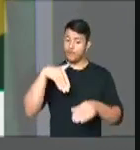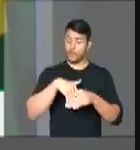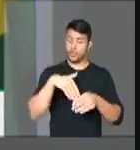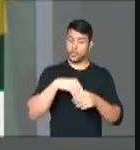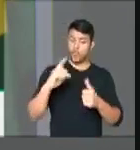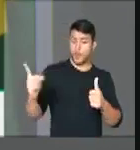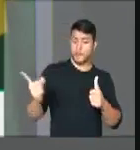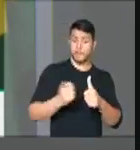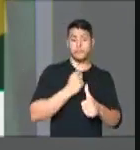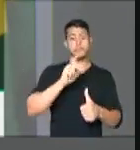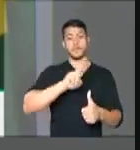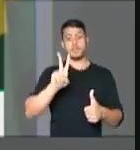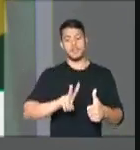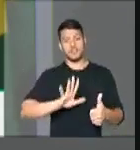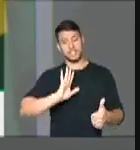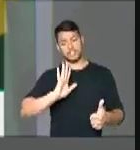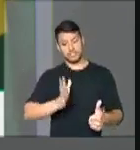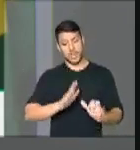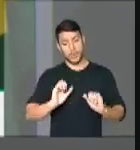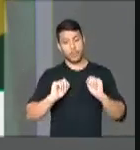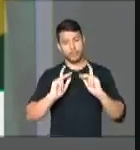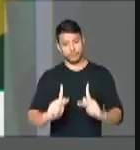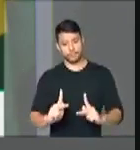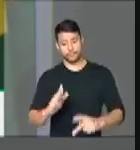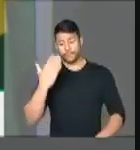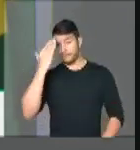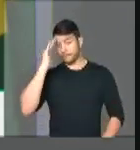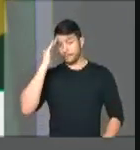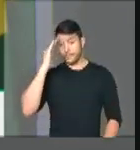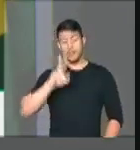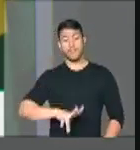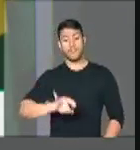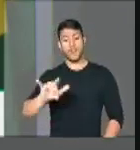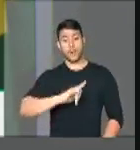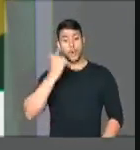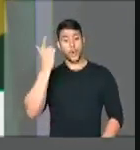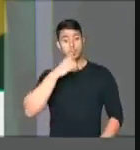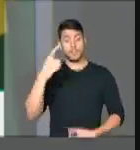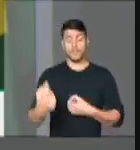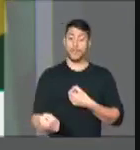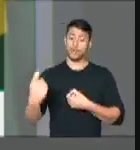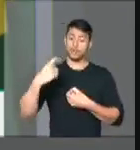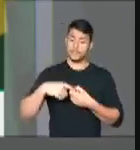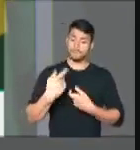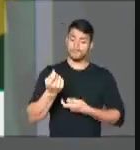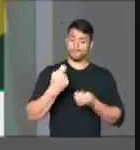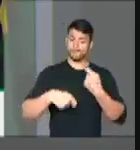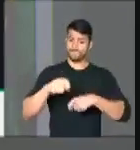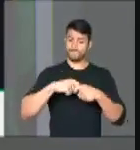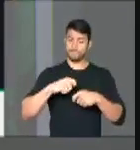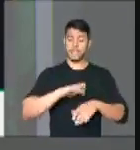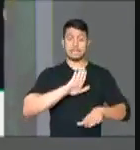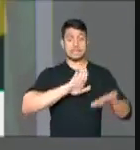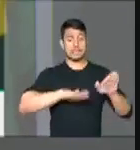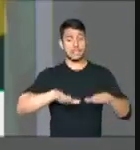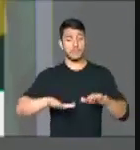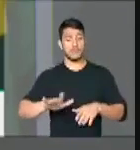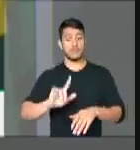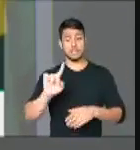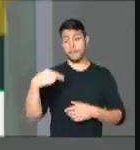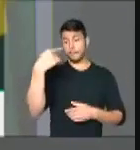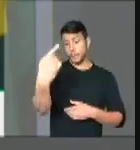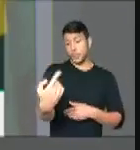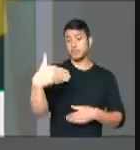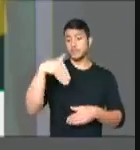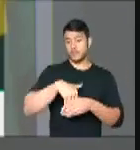votamos uma reforma que vai garantir uma retomada da economia brasileira, poderia ser mais, quem sabe, no segundo turno